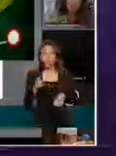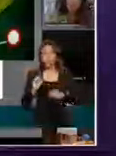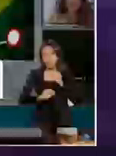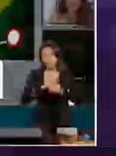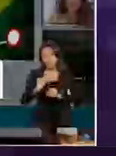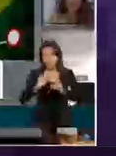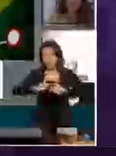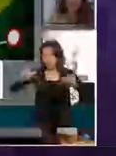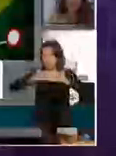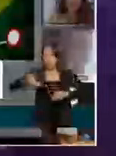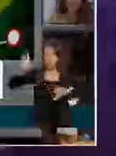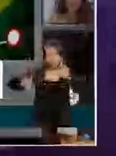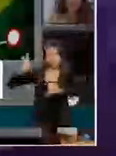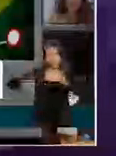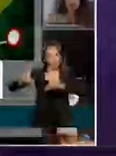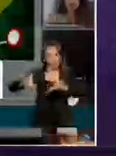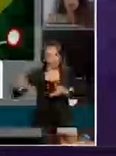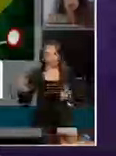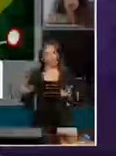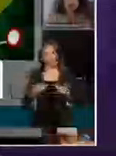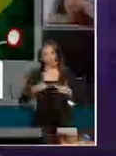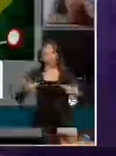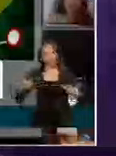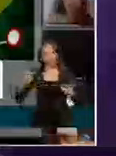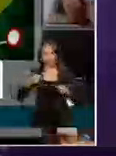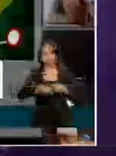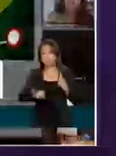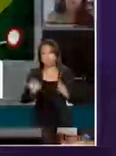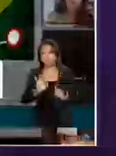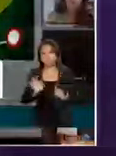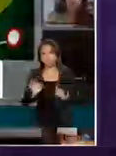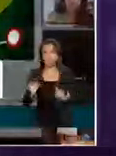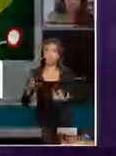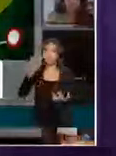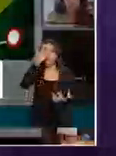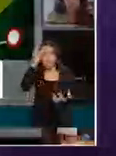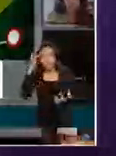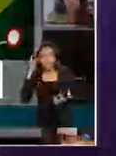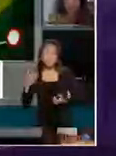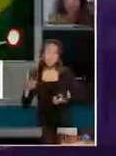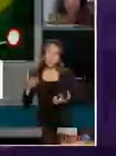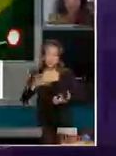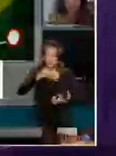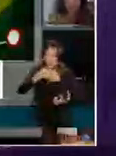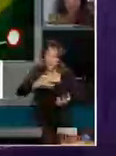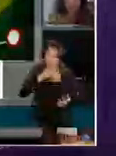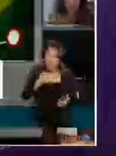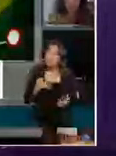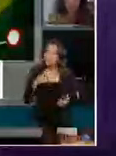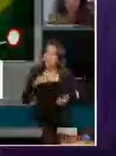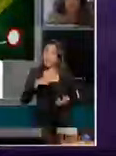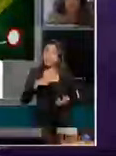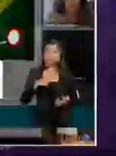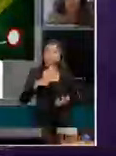na mídia aberta, considerando que qualquer um que tece comentários ou apresente criticamente motivos